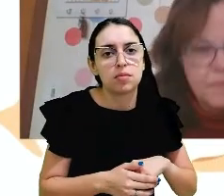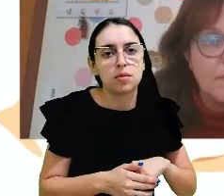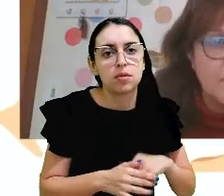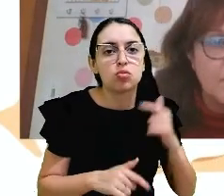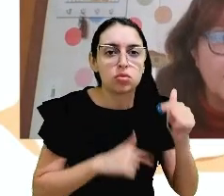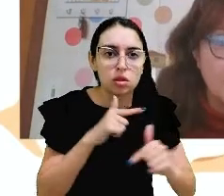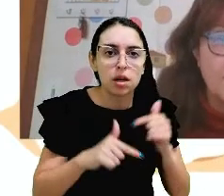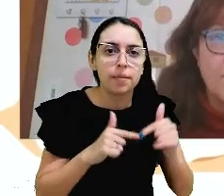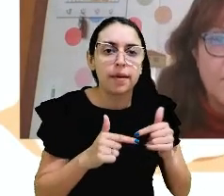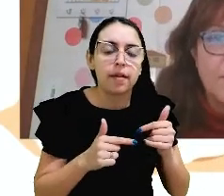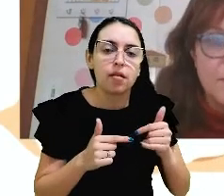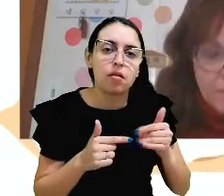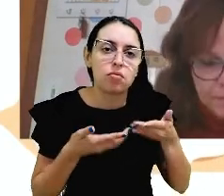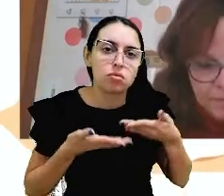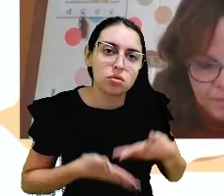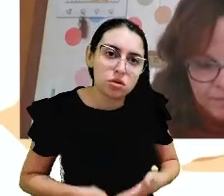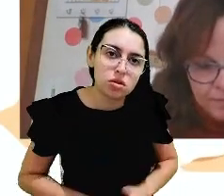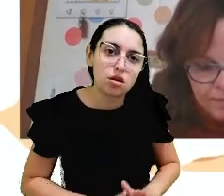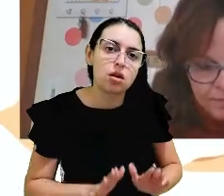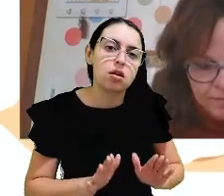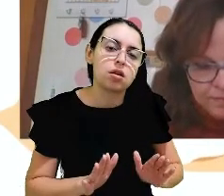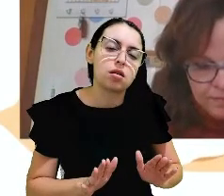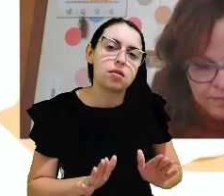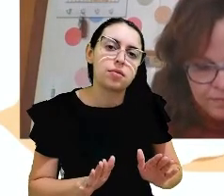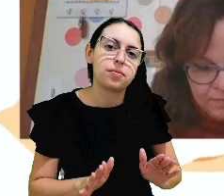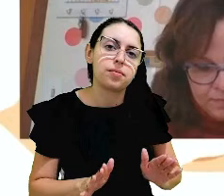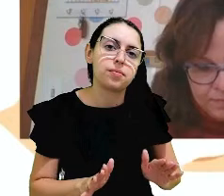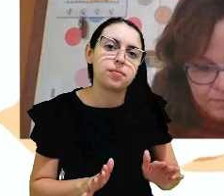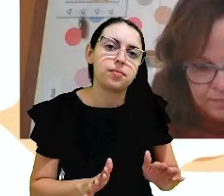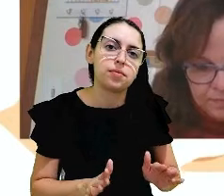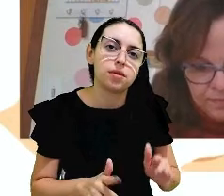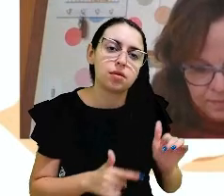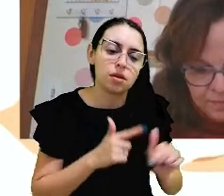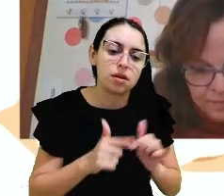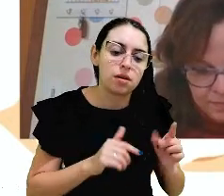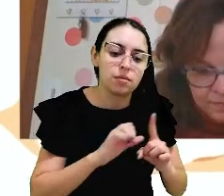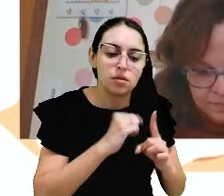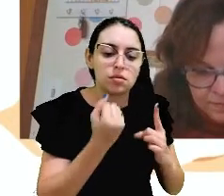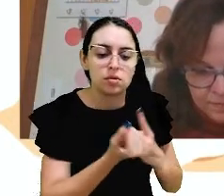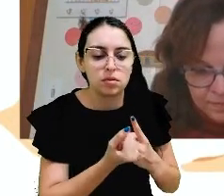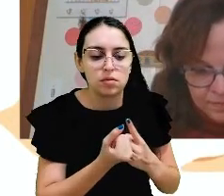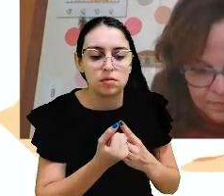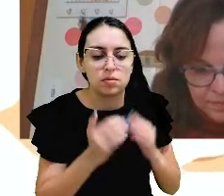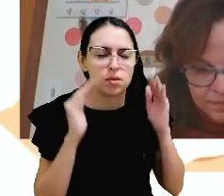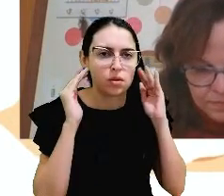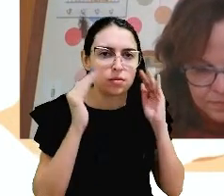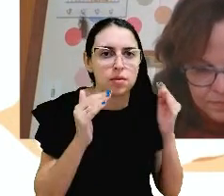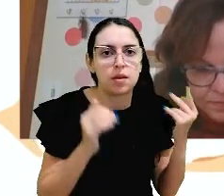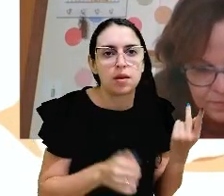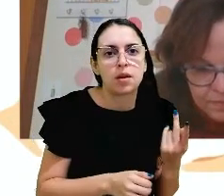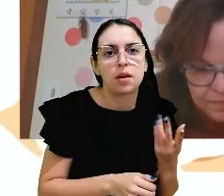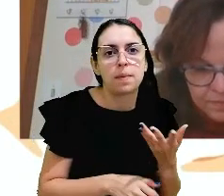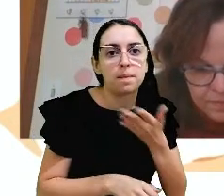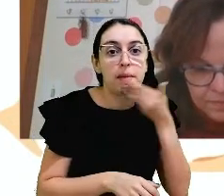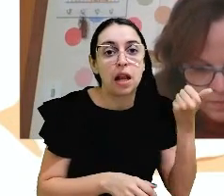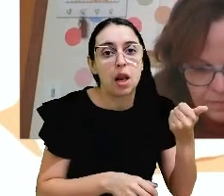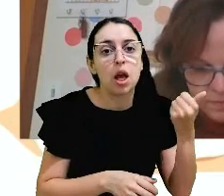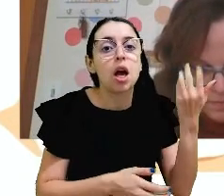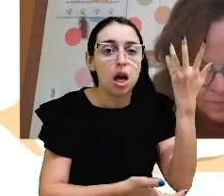trabalho de reprodução, que é o nosso trabalho em que a sociedade ainda nos vê melhor, nos aceita, em que